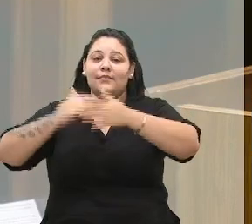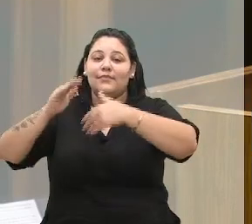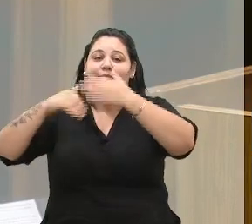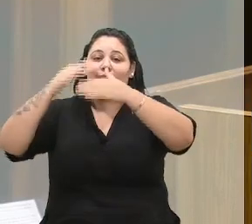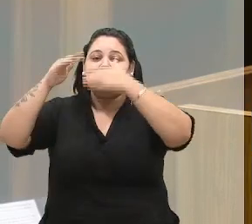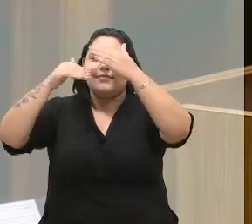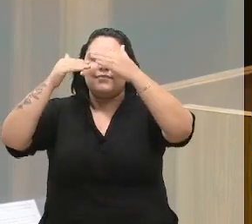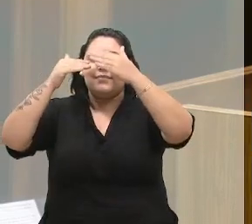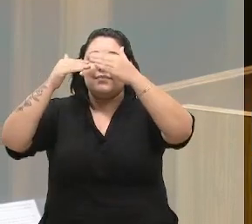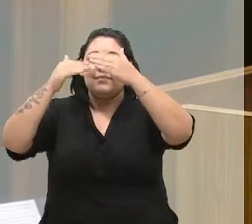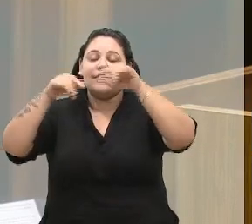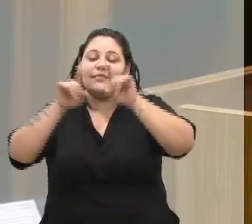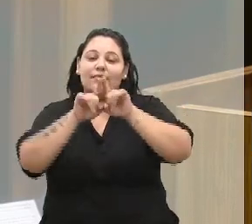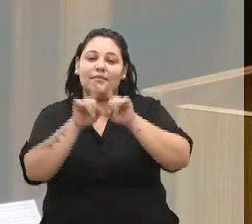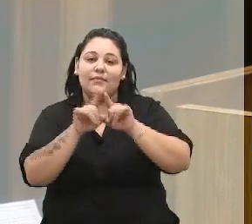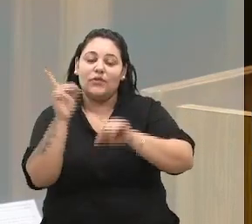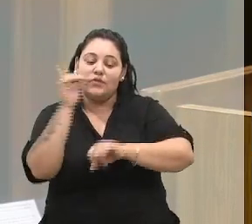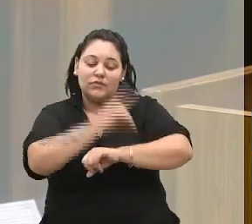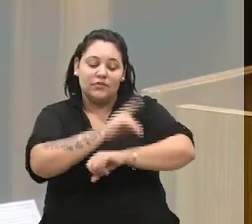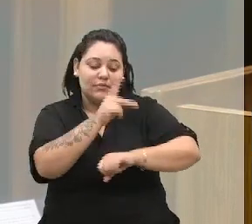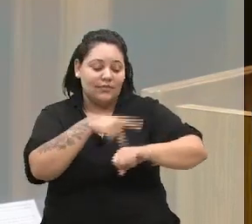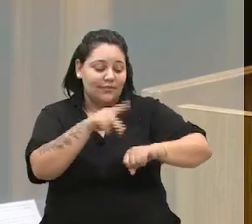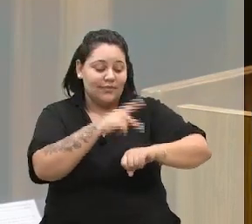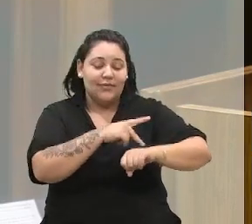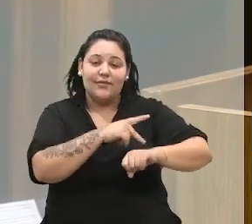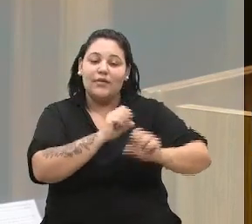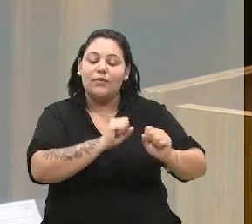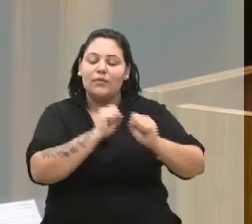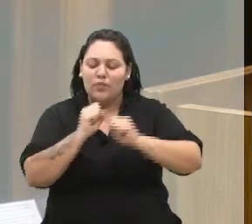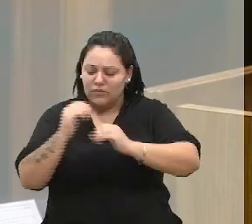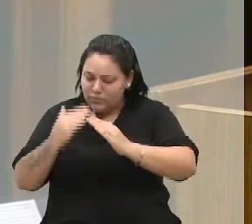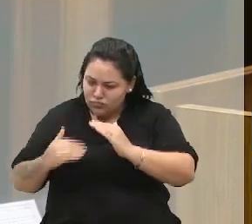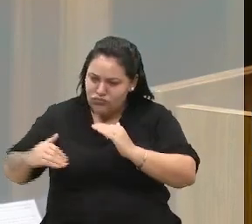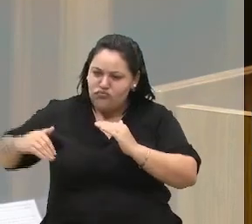né, que o nosso país possa dar um pulo num degrau